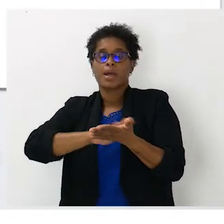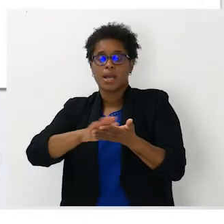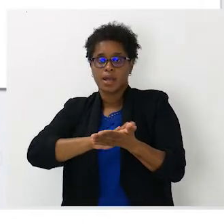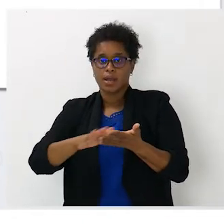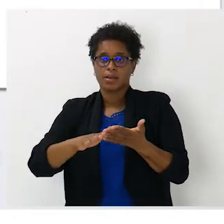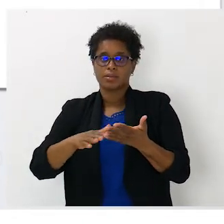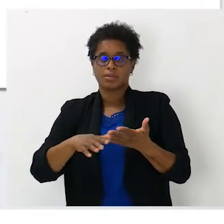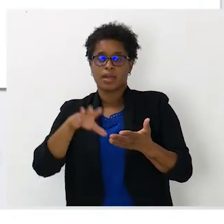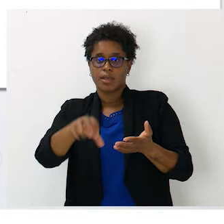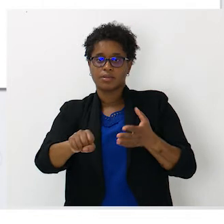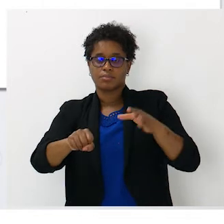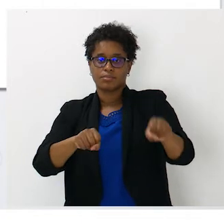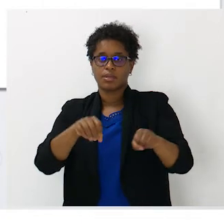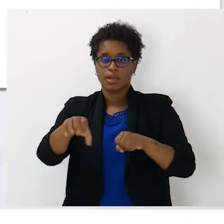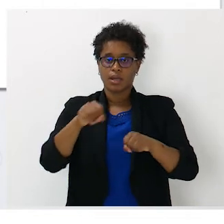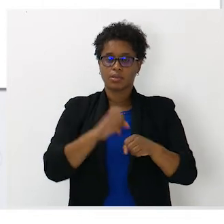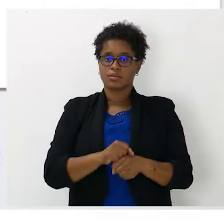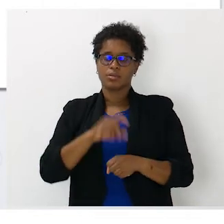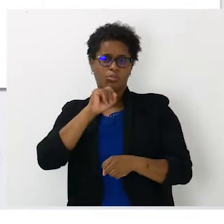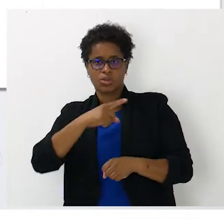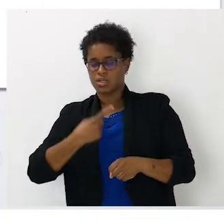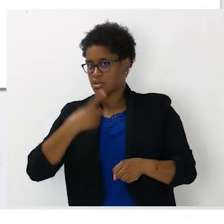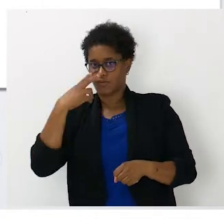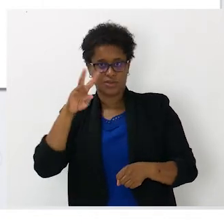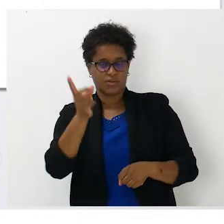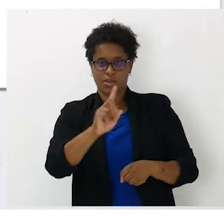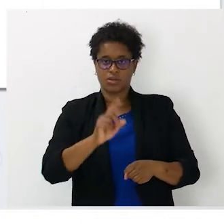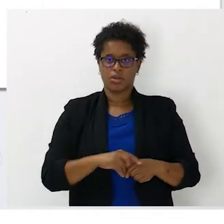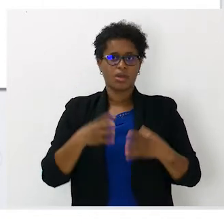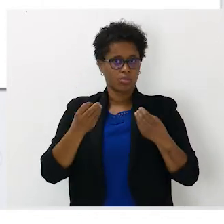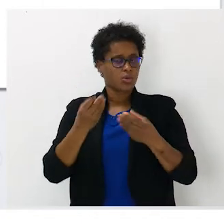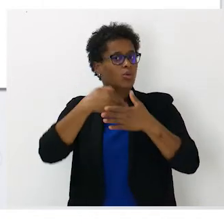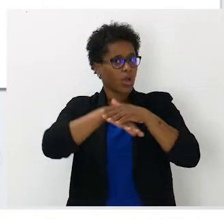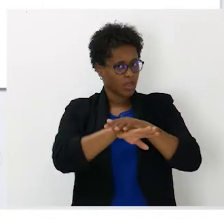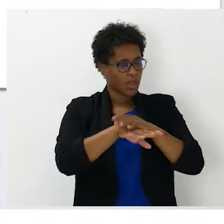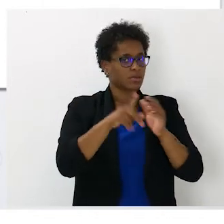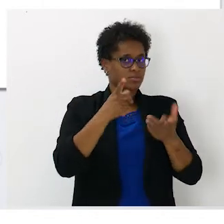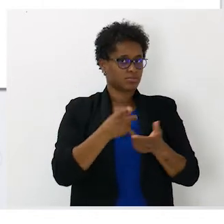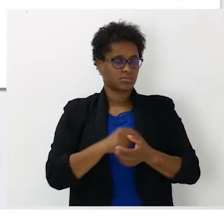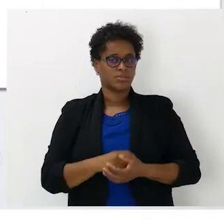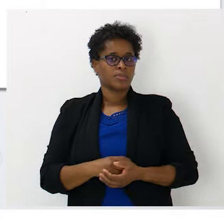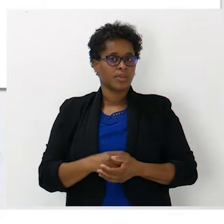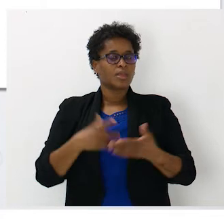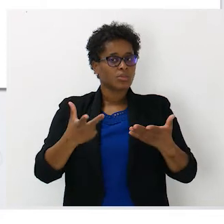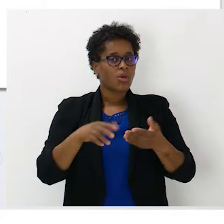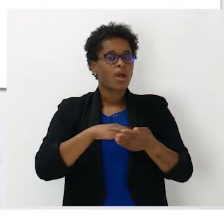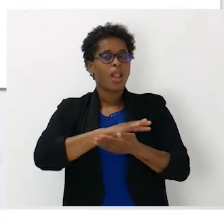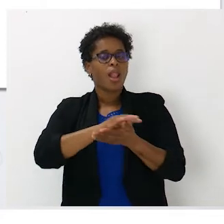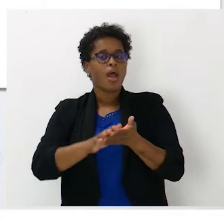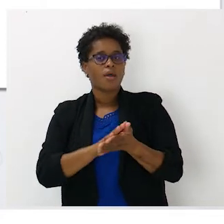apagada as pegadas. Não podia ser visível. Era muito bem escondido, muito discreto. Tanto